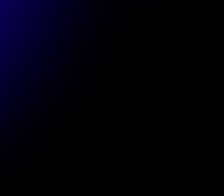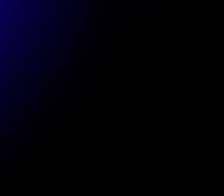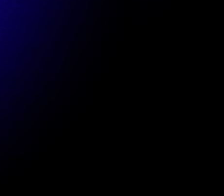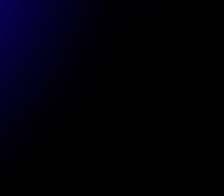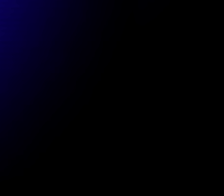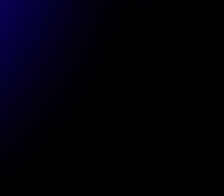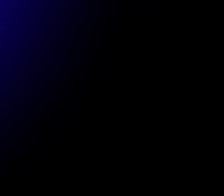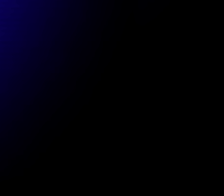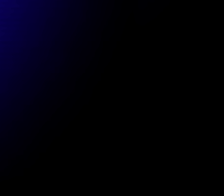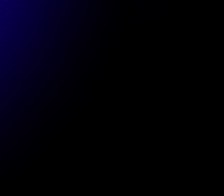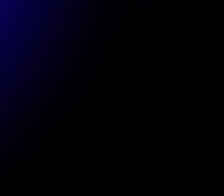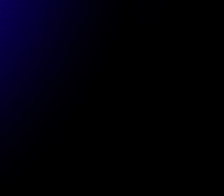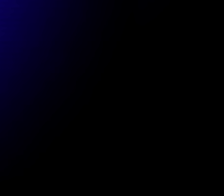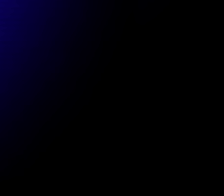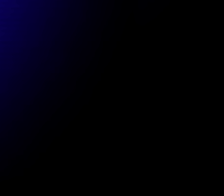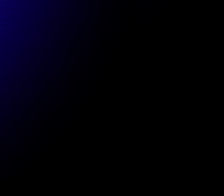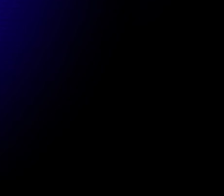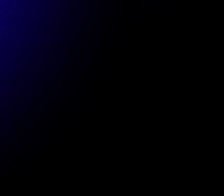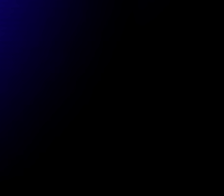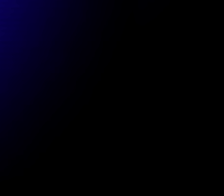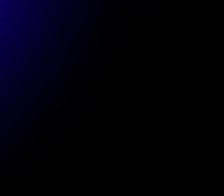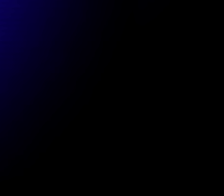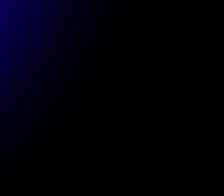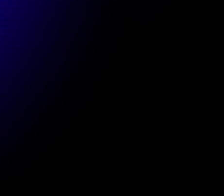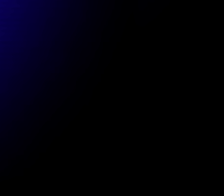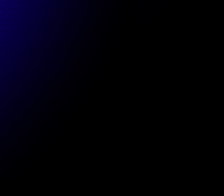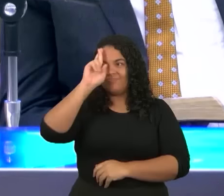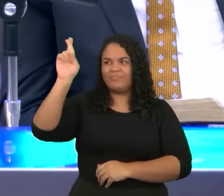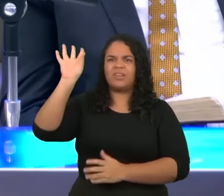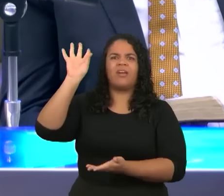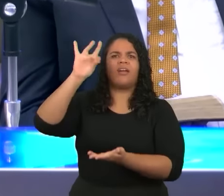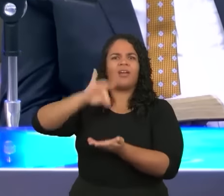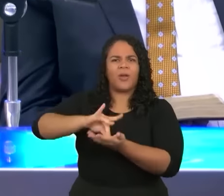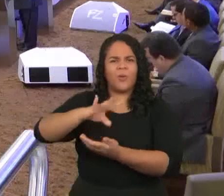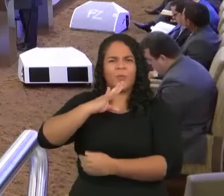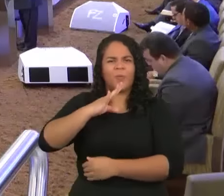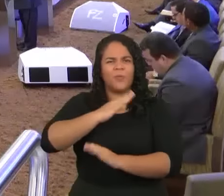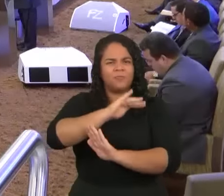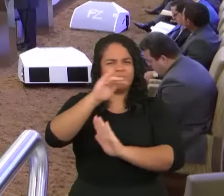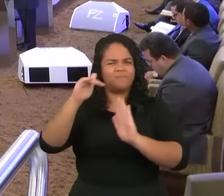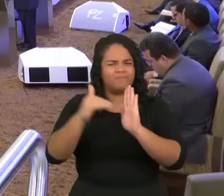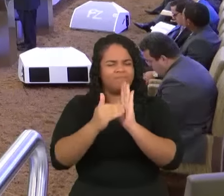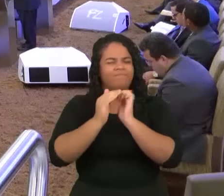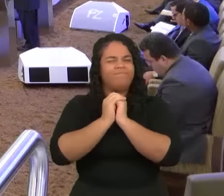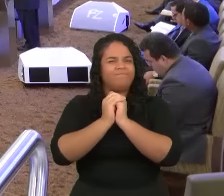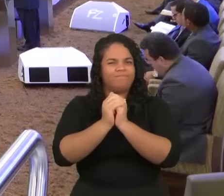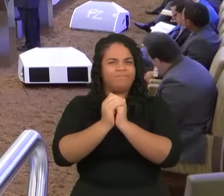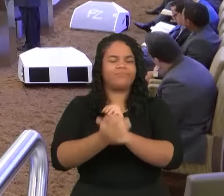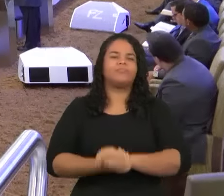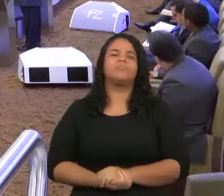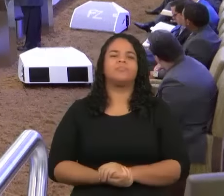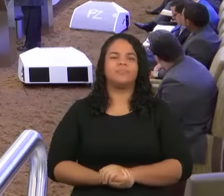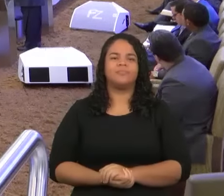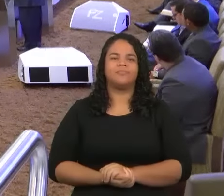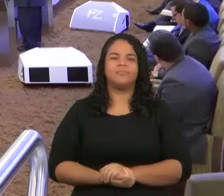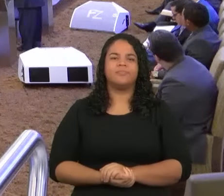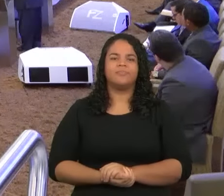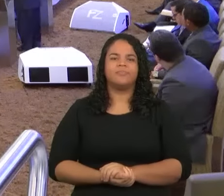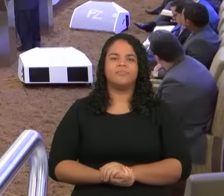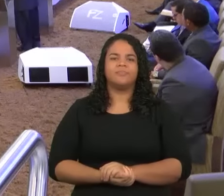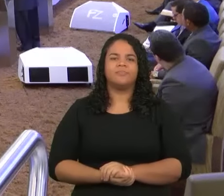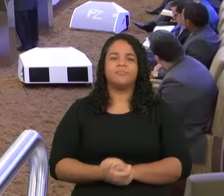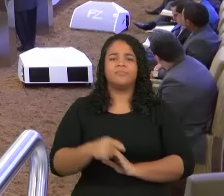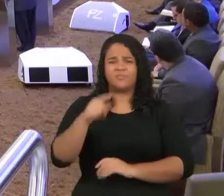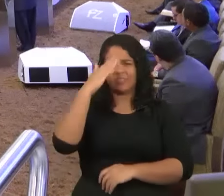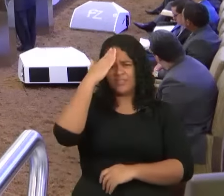luz porque a luz tudo manifesta Amém meus irmãos Você sabe porque há pessoas no mundo que